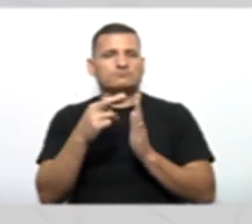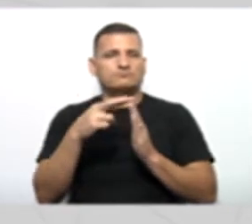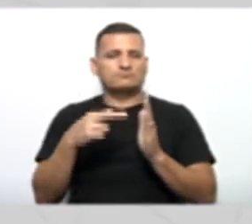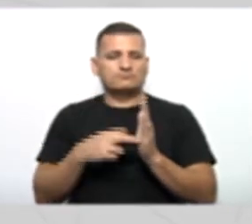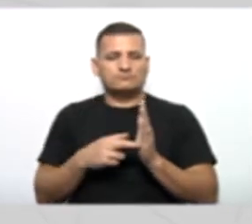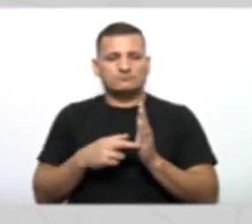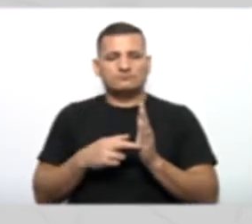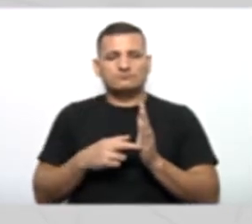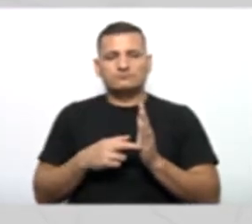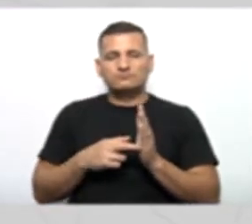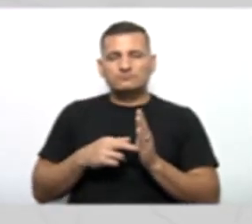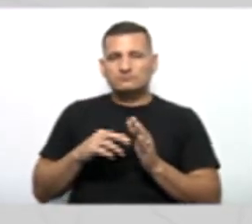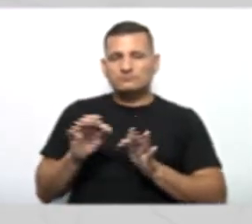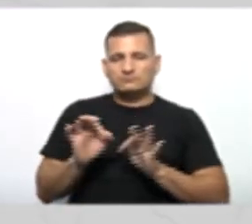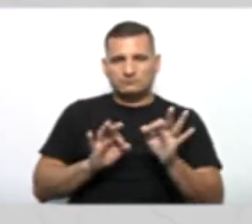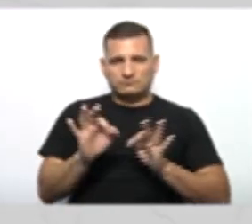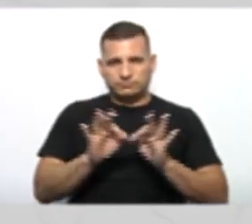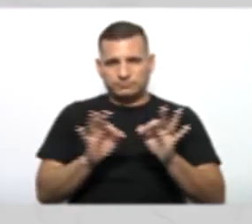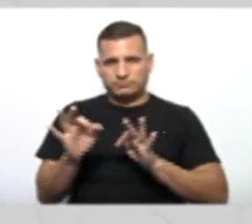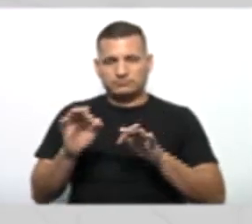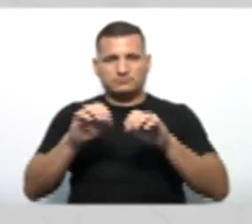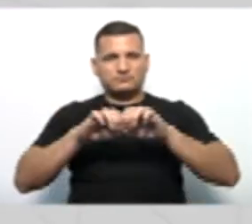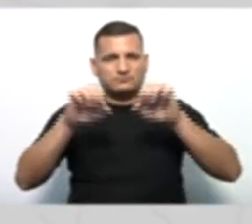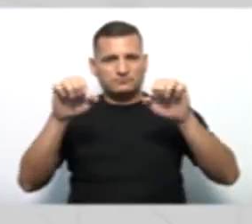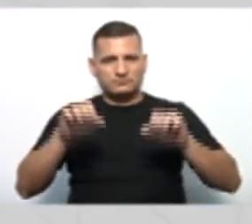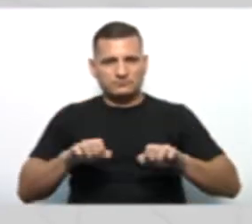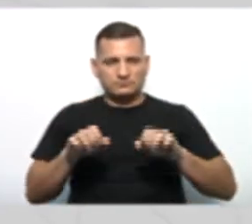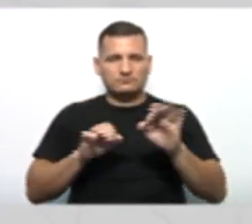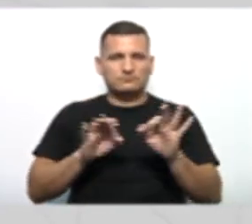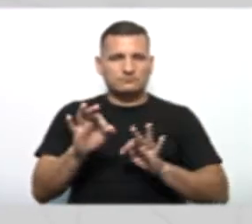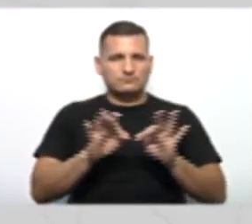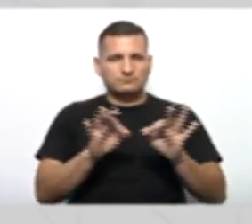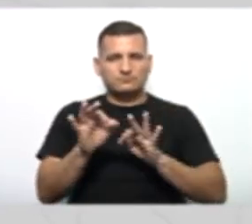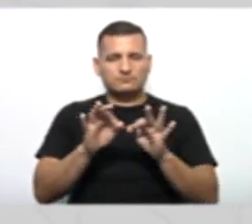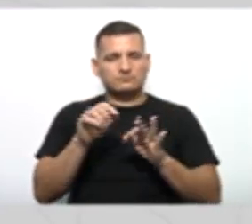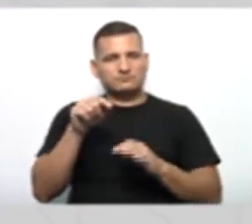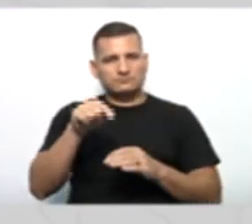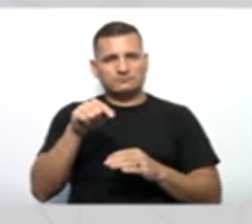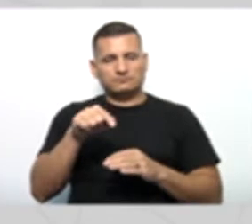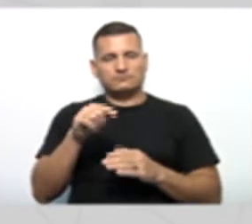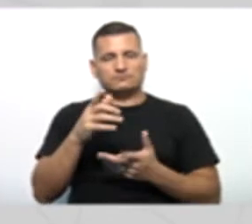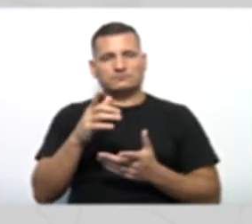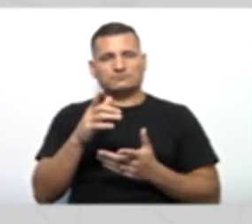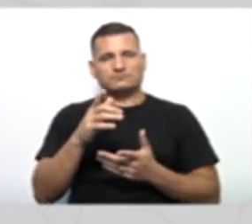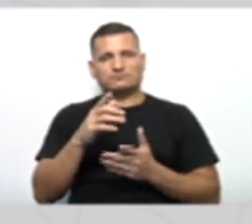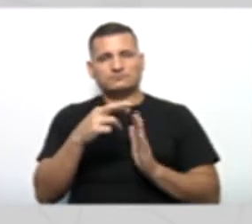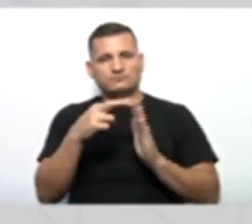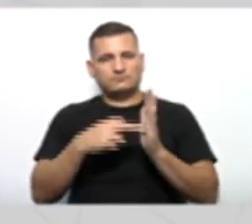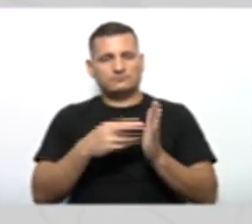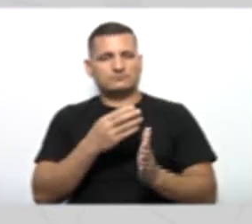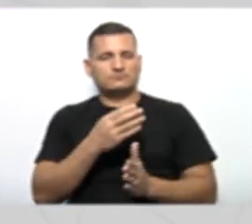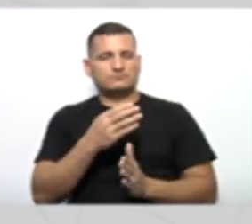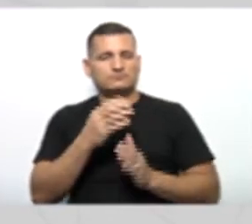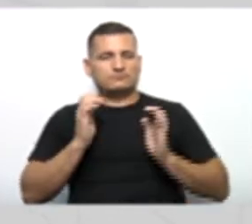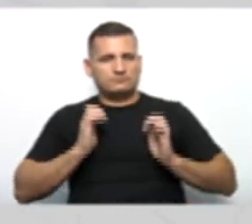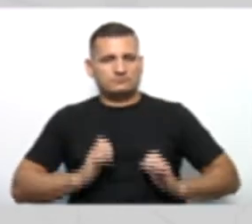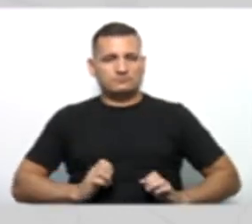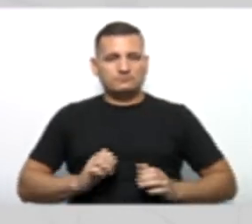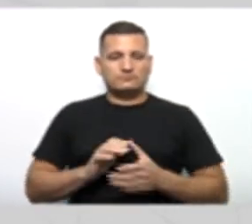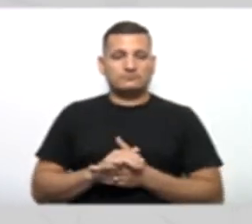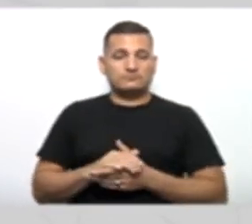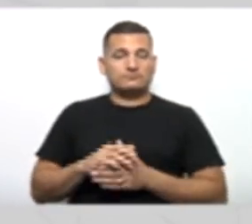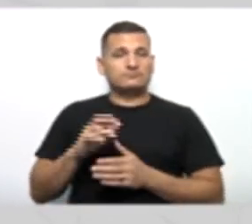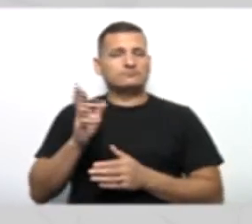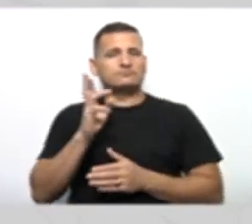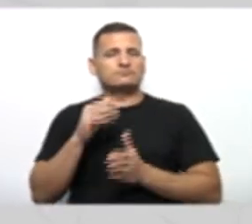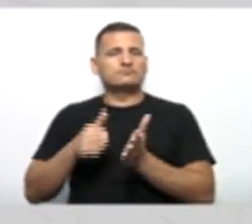da organização da estruturação elaboração desse código de ética quais os membros não esqueçamos que